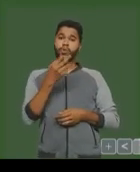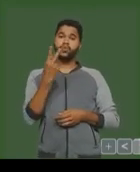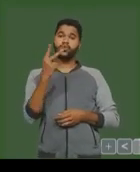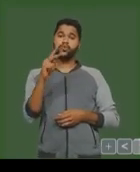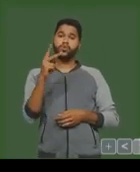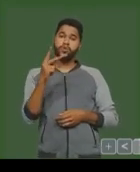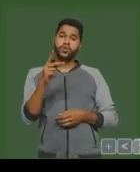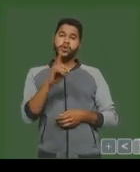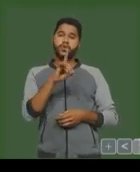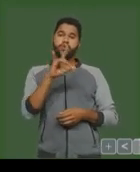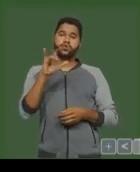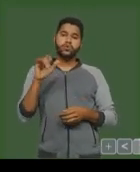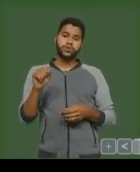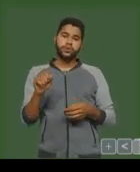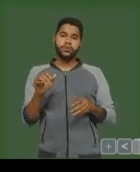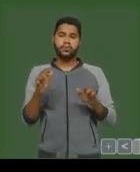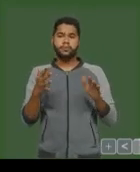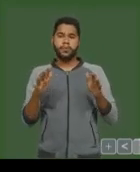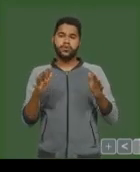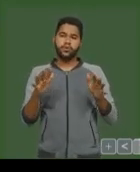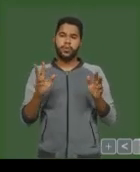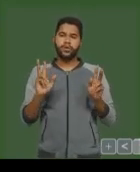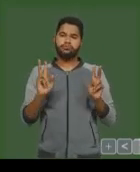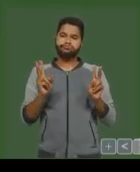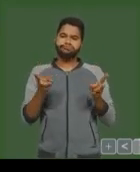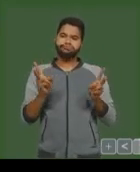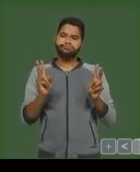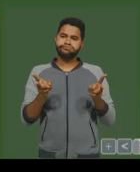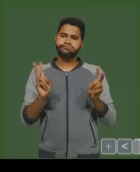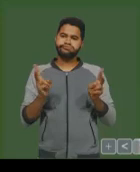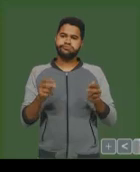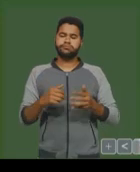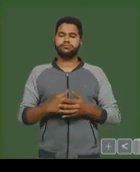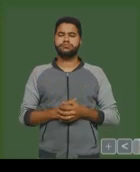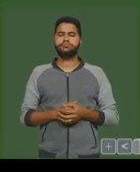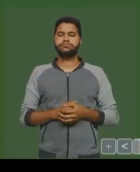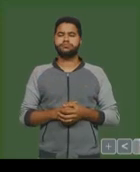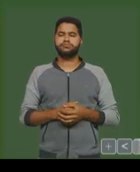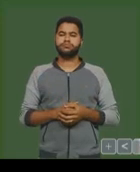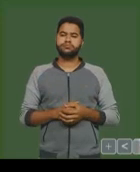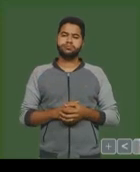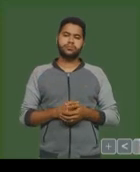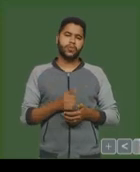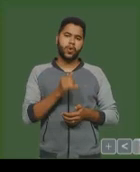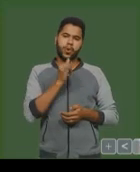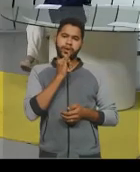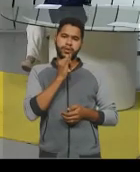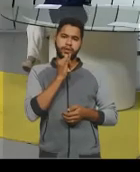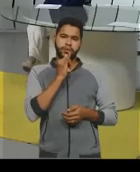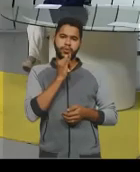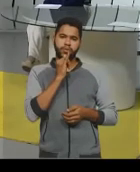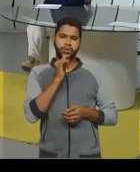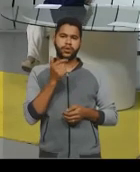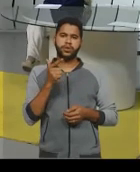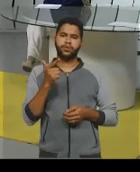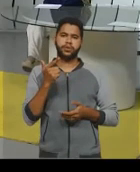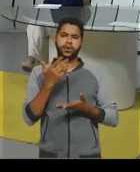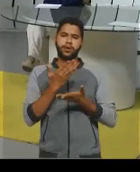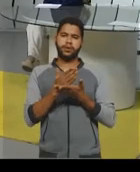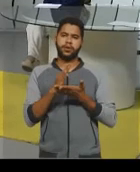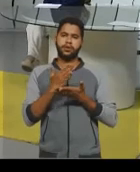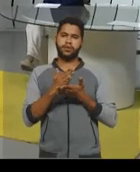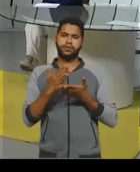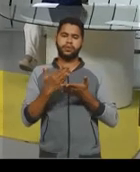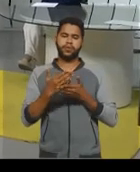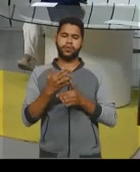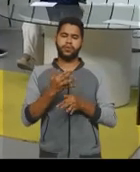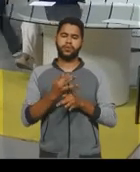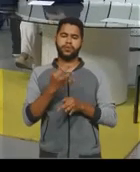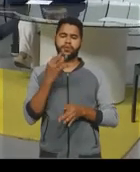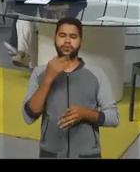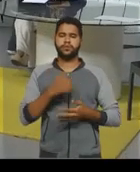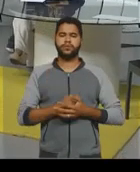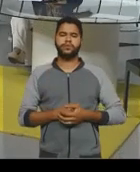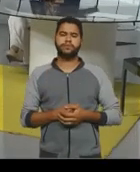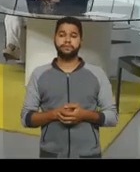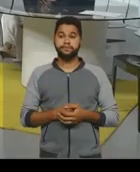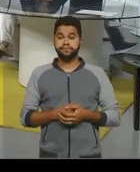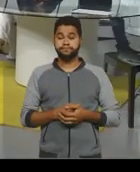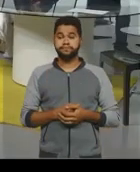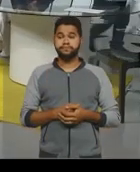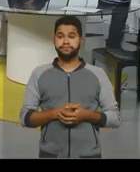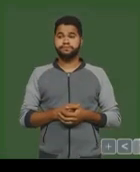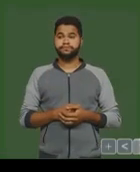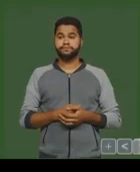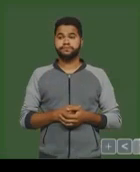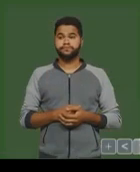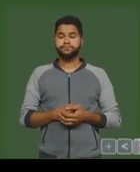como ser humano é mais ou menos constante. Sim, ok? Então, perfeito. um exemplo que não tem a ver com física. Perfeito, Obrigado. professor. Muito obrigada. Próxima